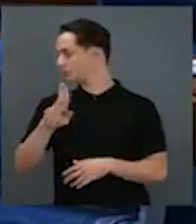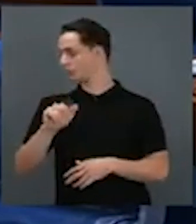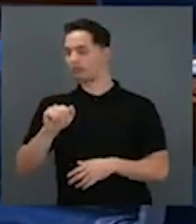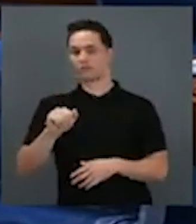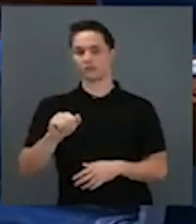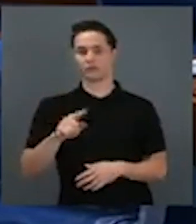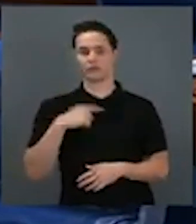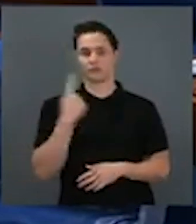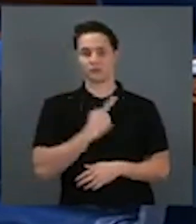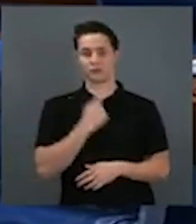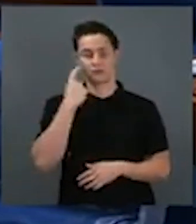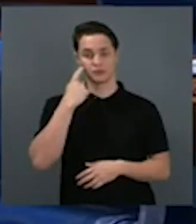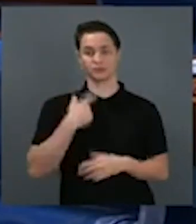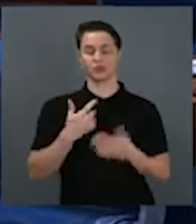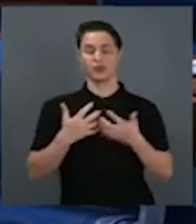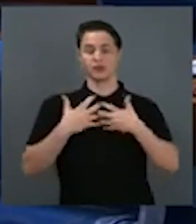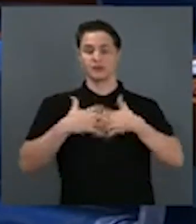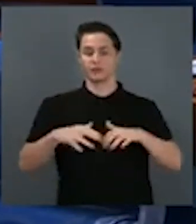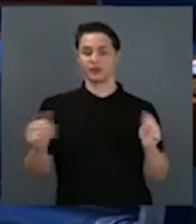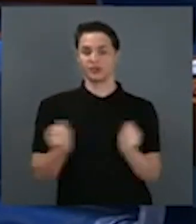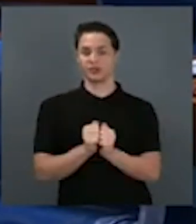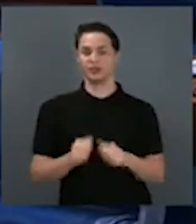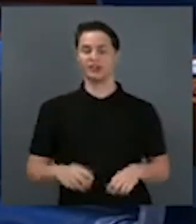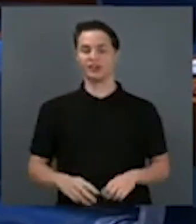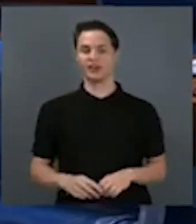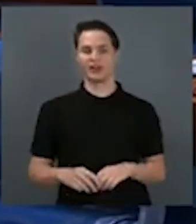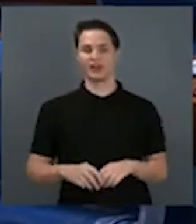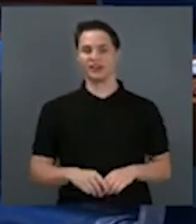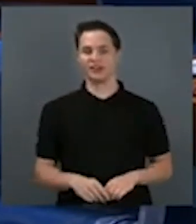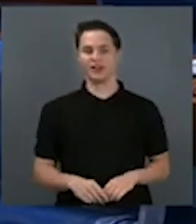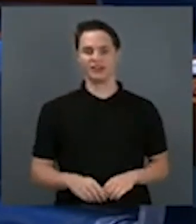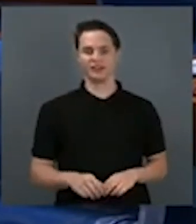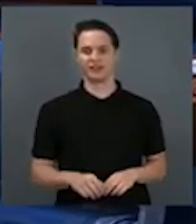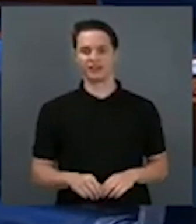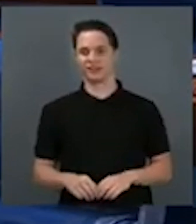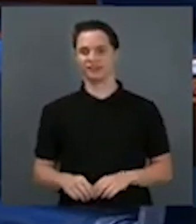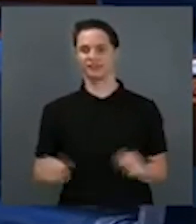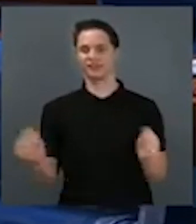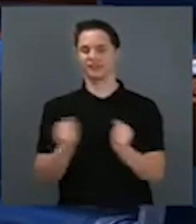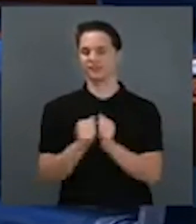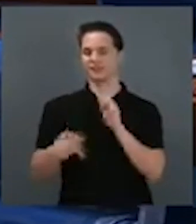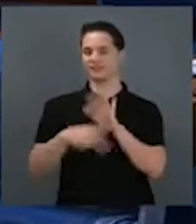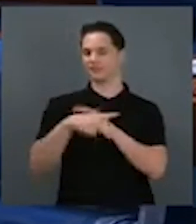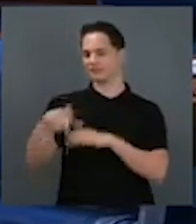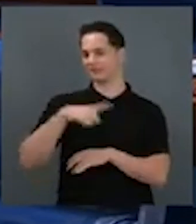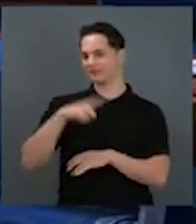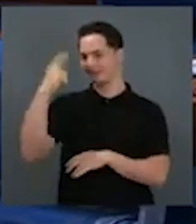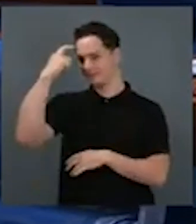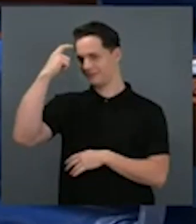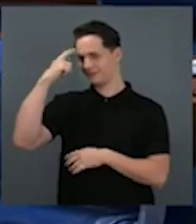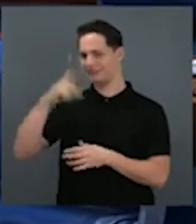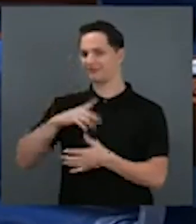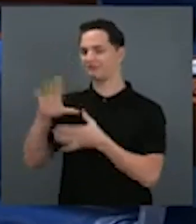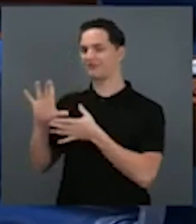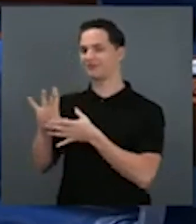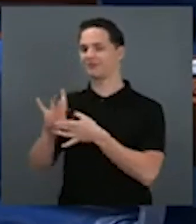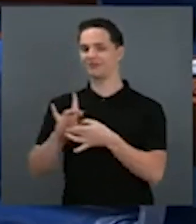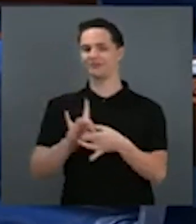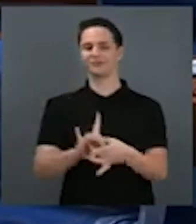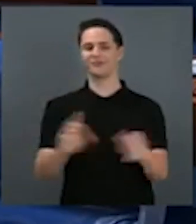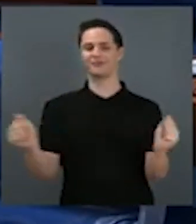contador, conheço um pouco essa matéria, é complexo de fato, o texto é um texto que foi